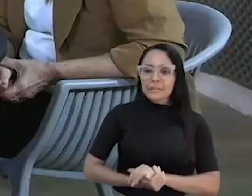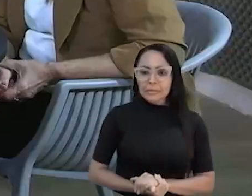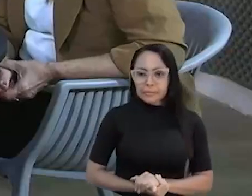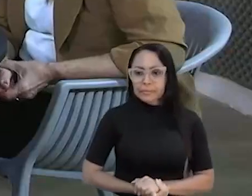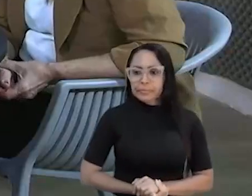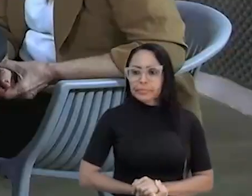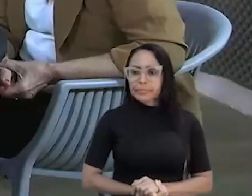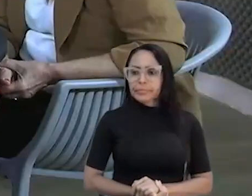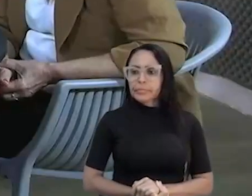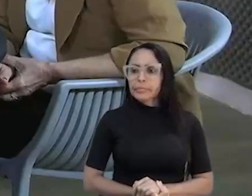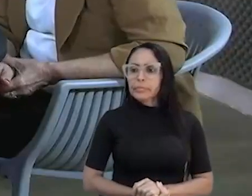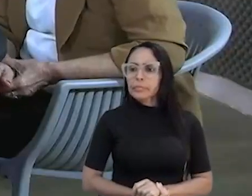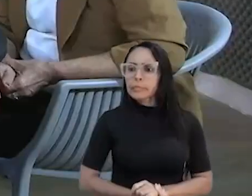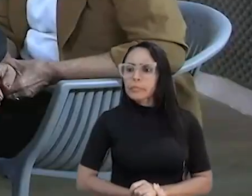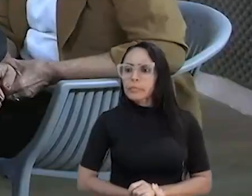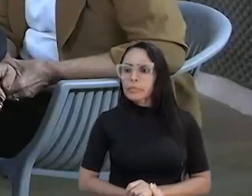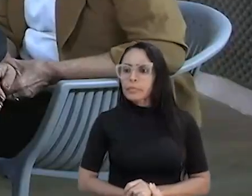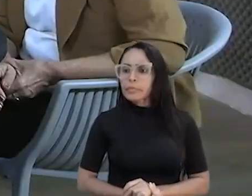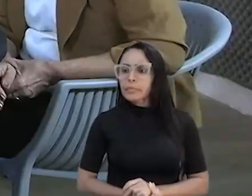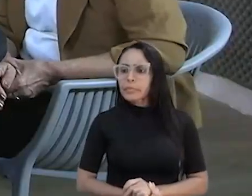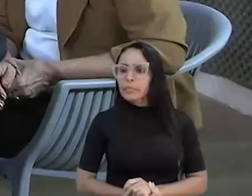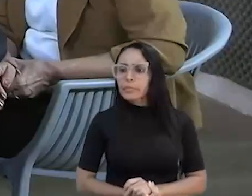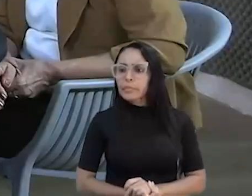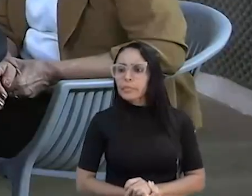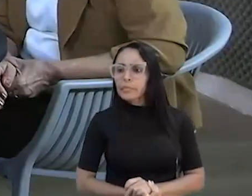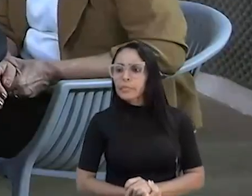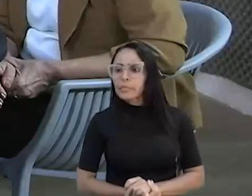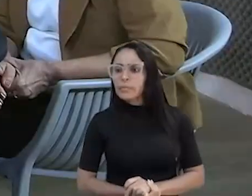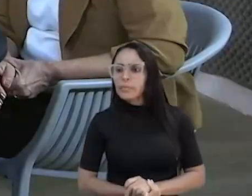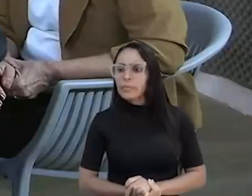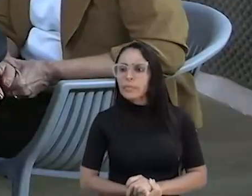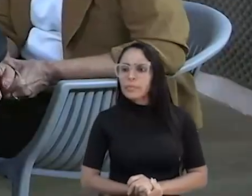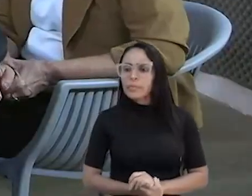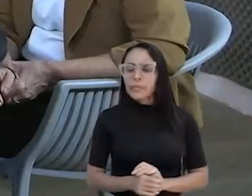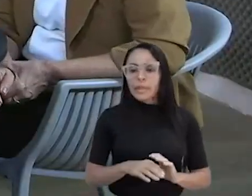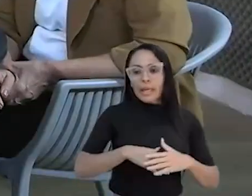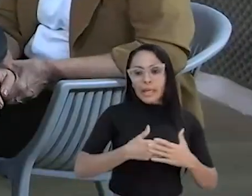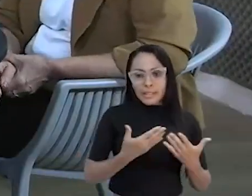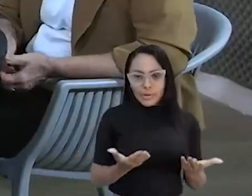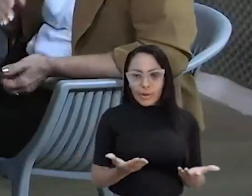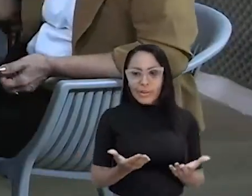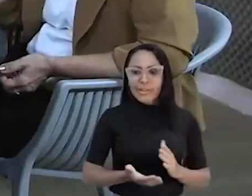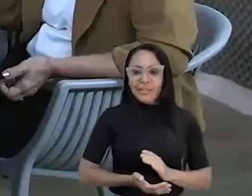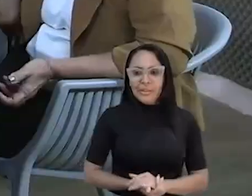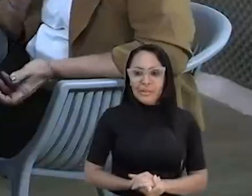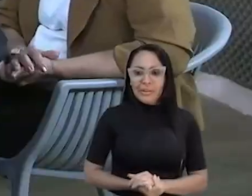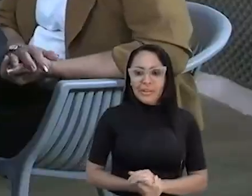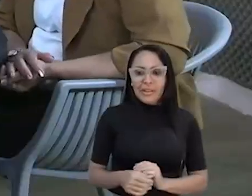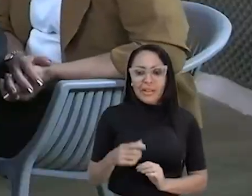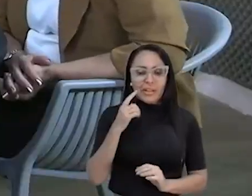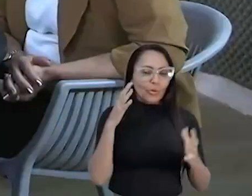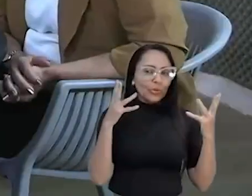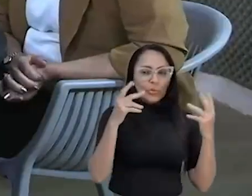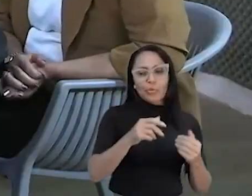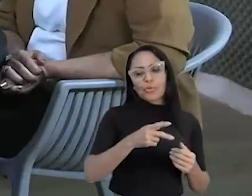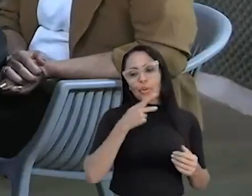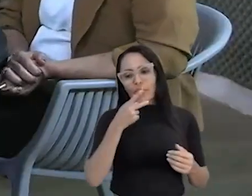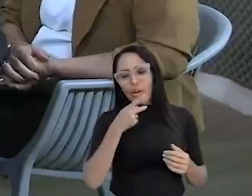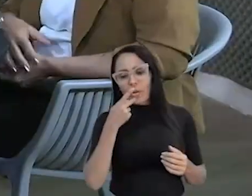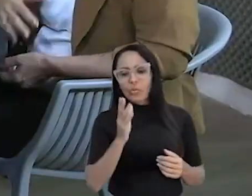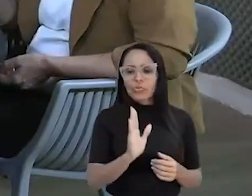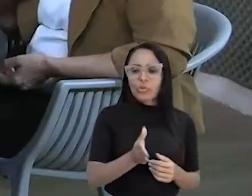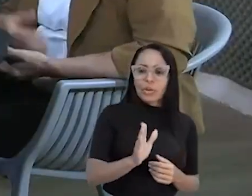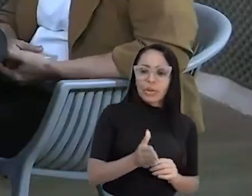para nossa Rossana. Gente, é isso aí. Todo mundo já falou, né?